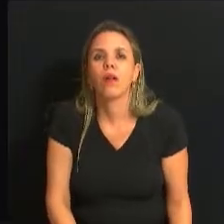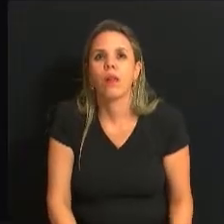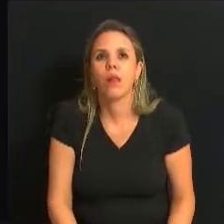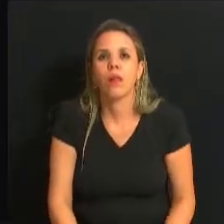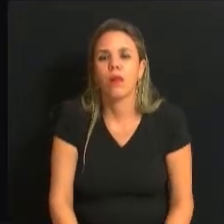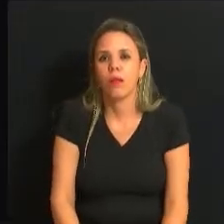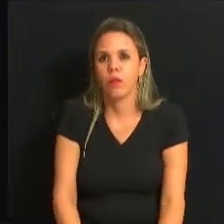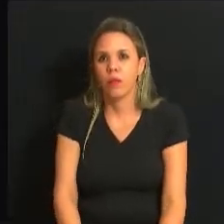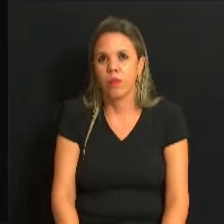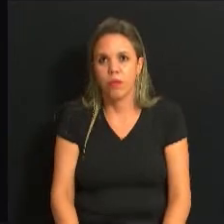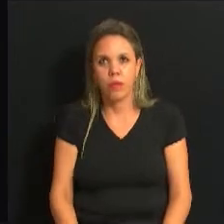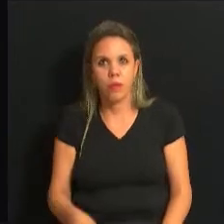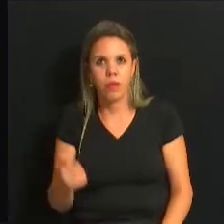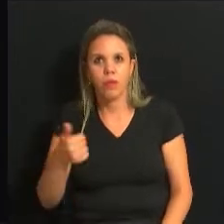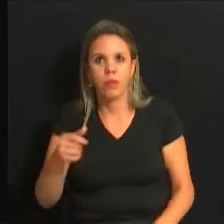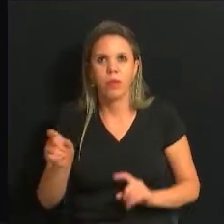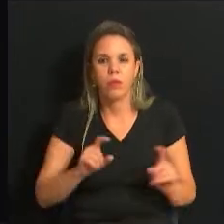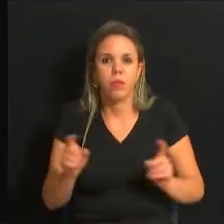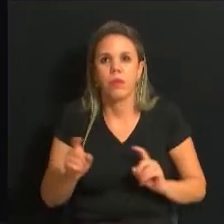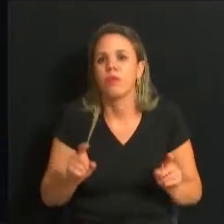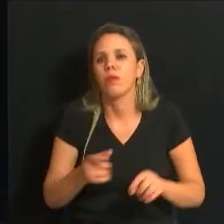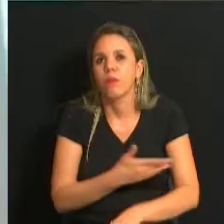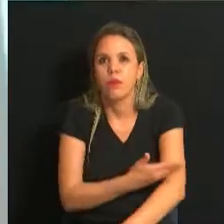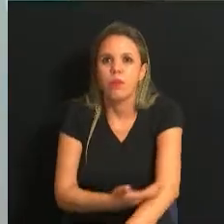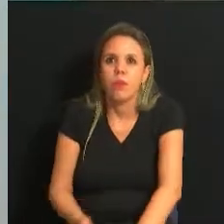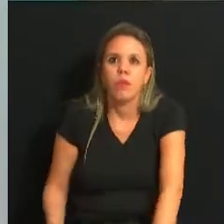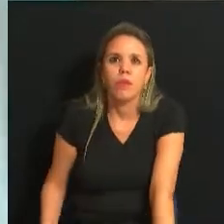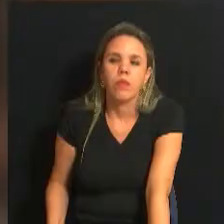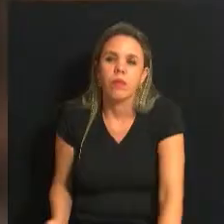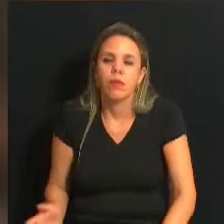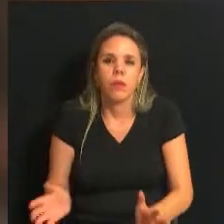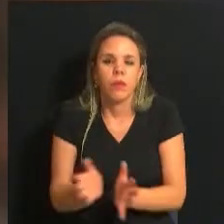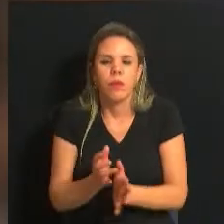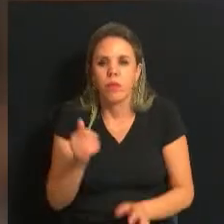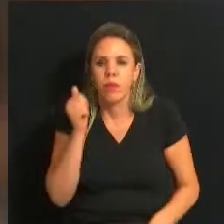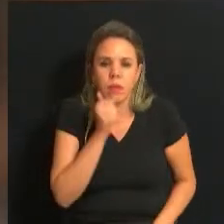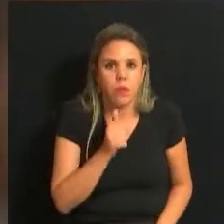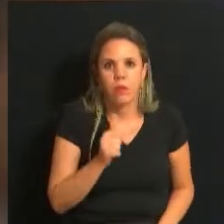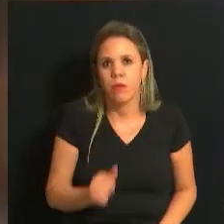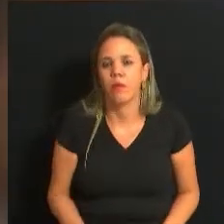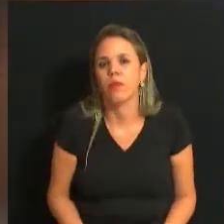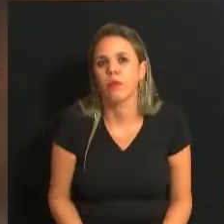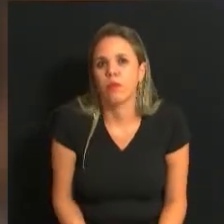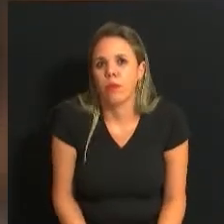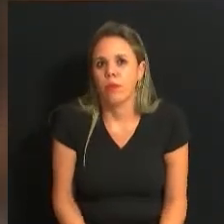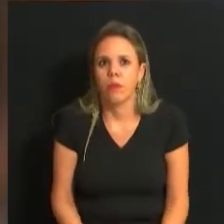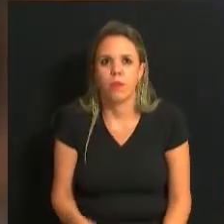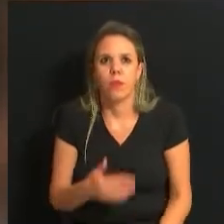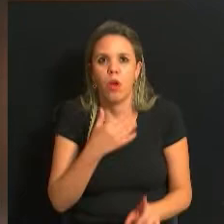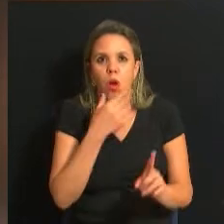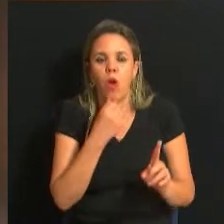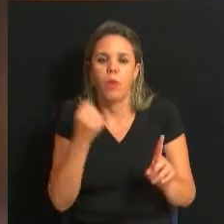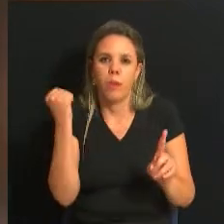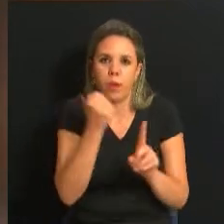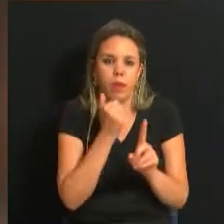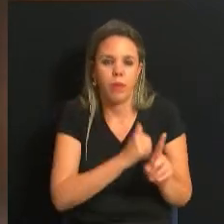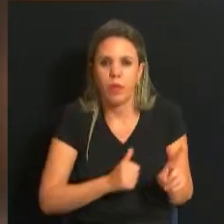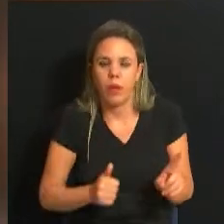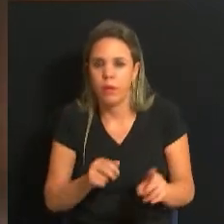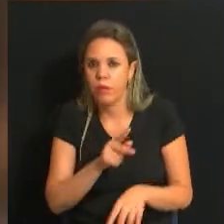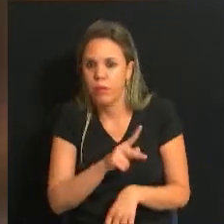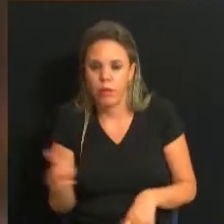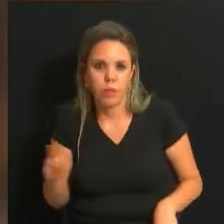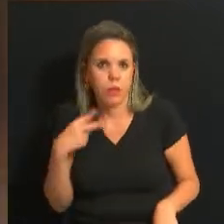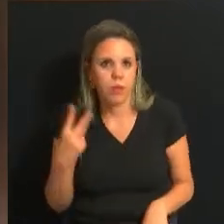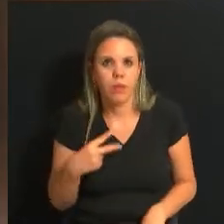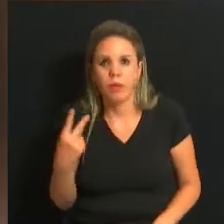A pauta da primeira reunião ordinária da Comissão Permanente da Mulher foi o feminicídio. A presidente é a